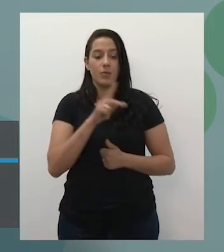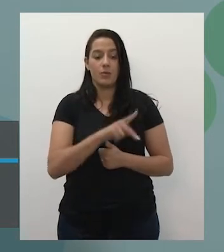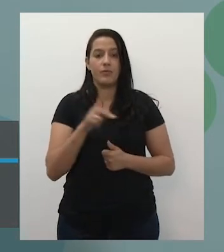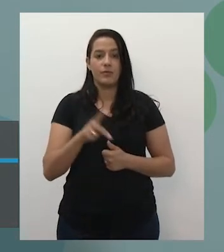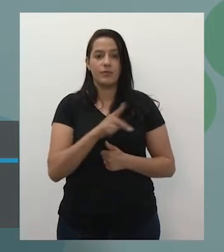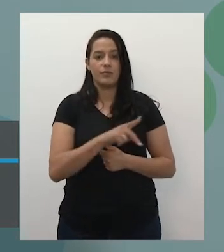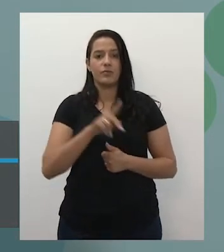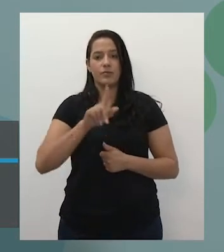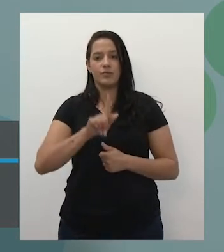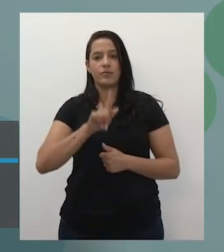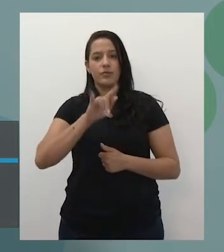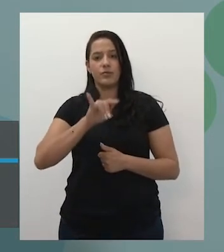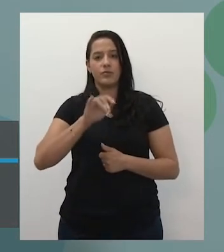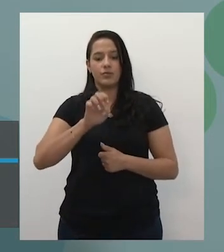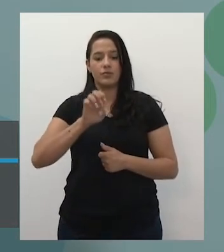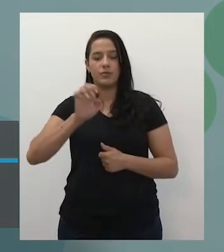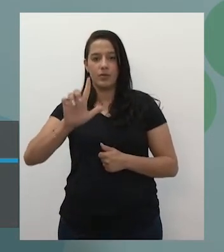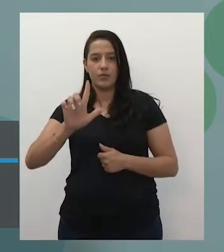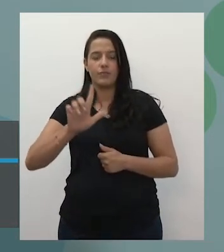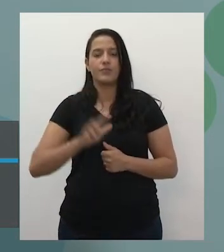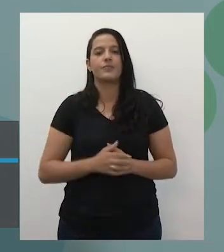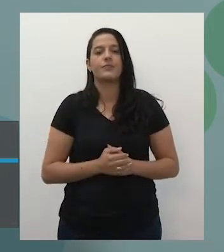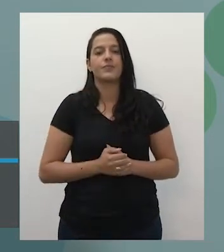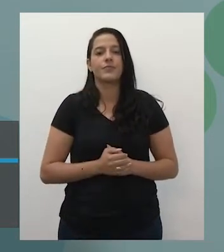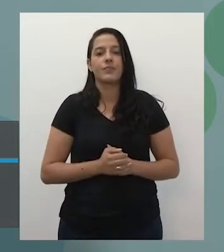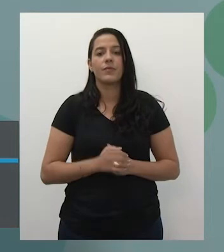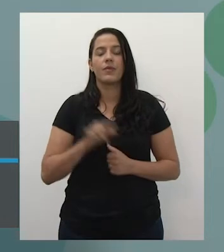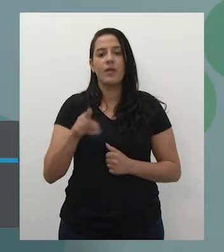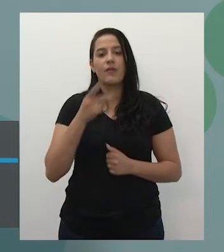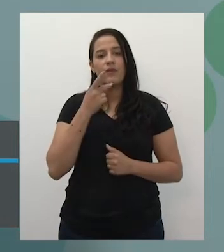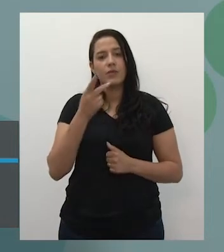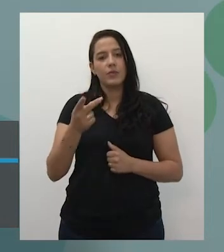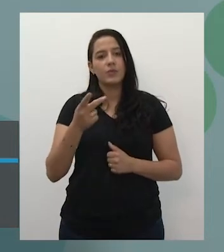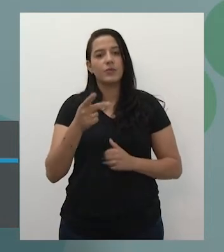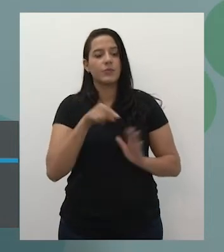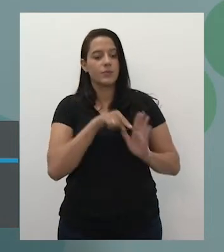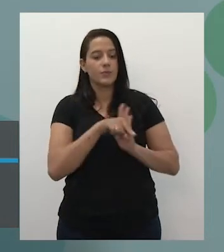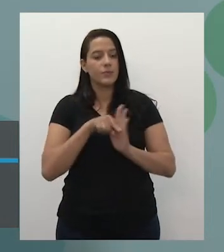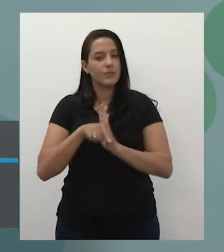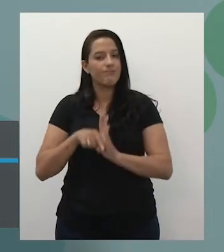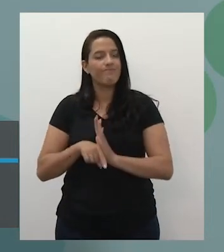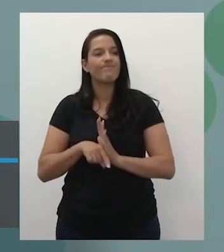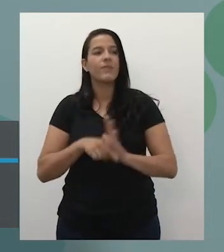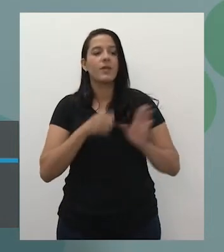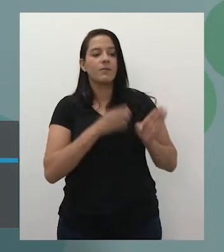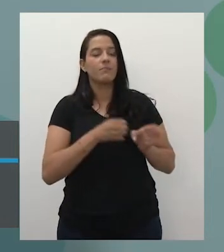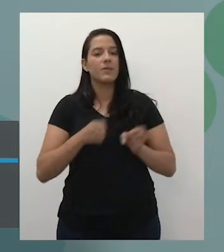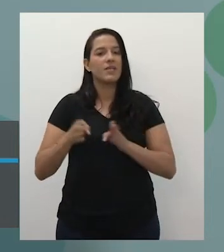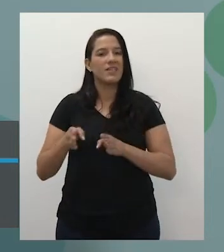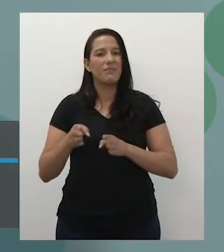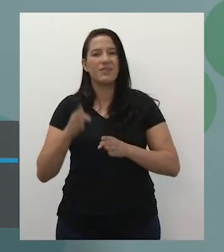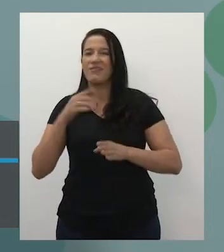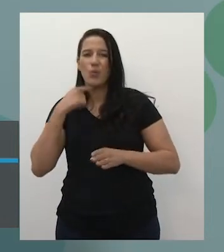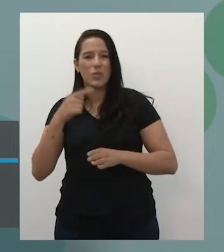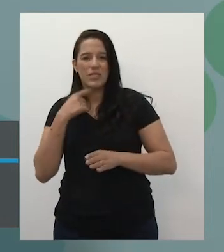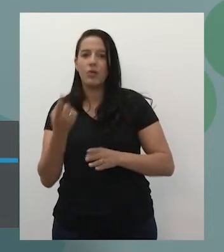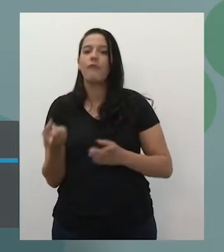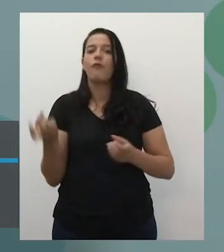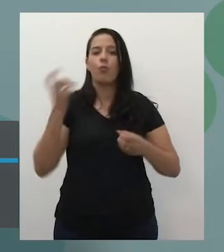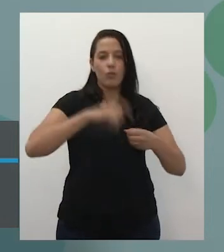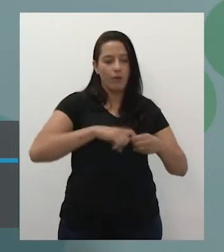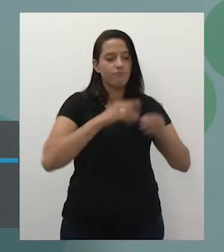É o tal do aprender a aprender, né, gente? Que desafio, um atrás do outro, né? A vida é feita de desafio, é isso mesmo. E a